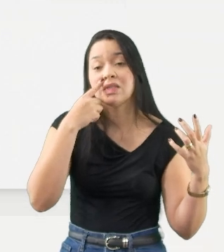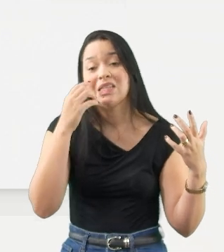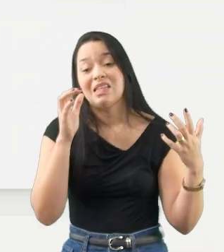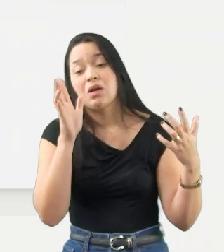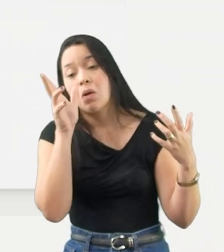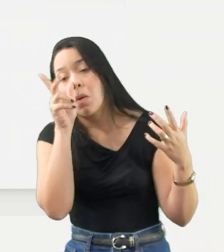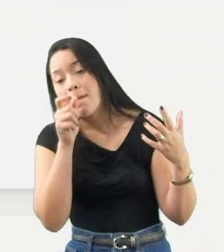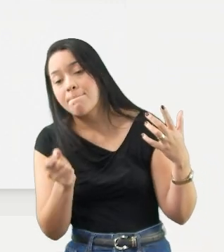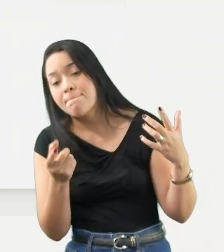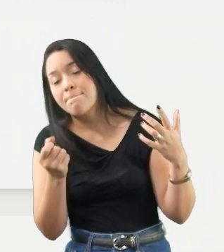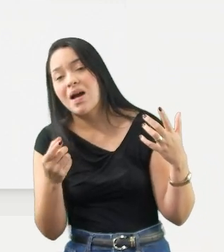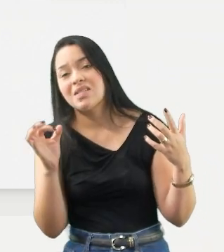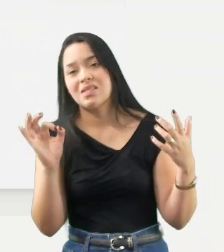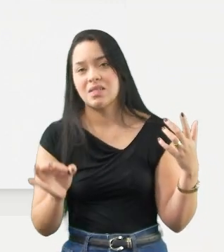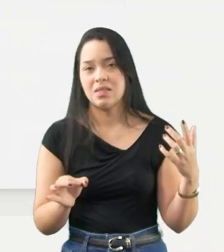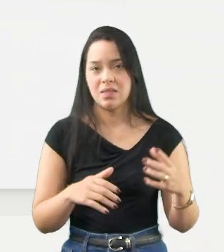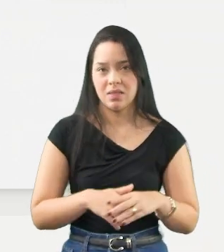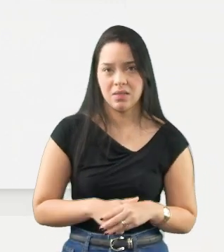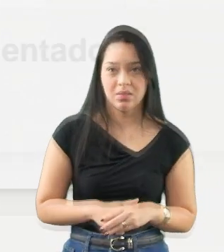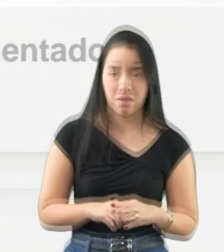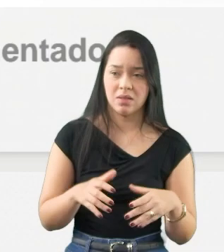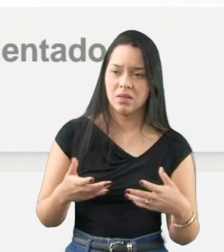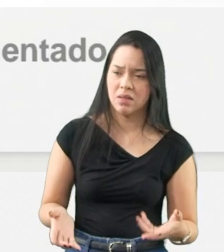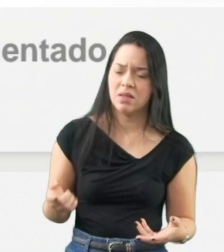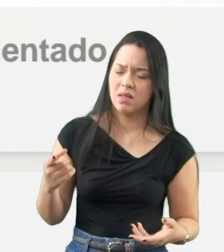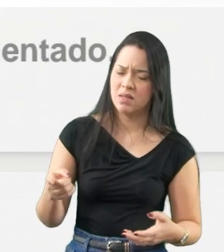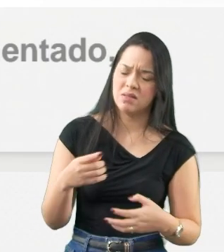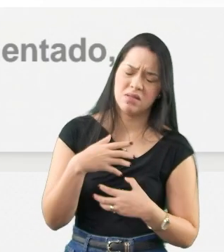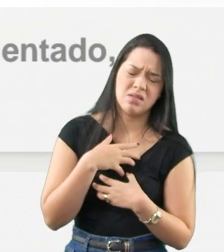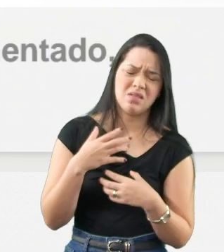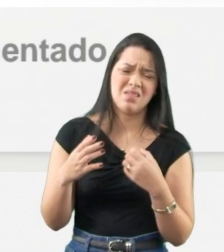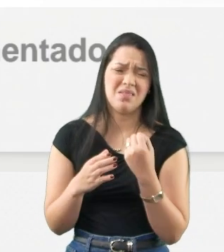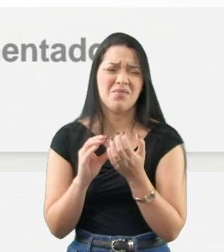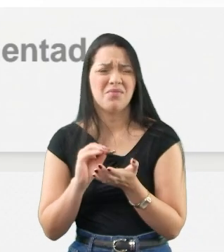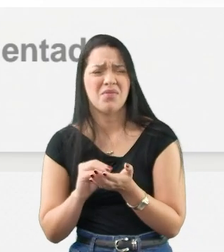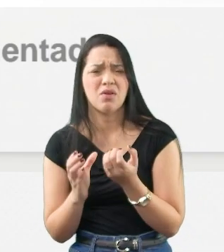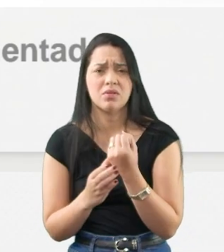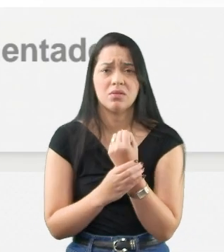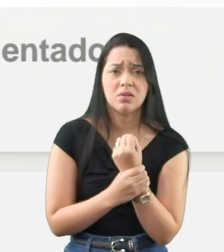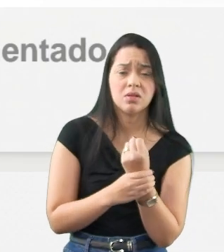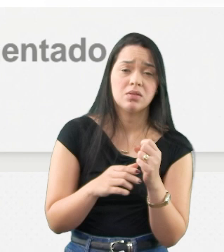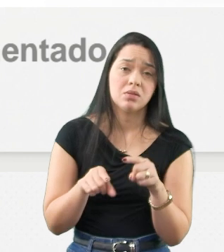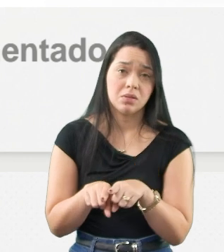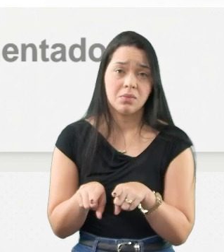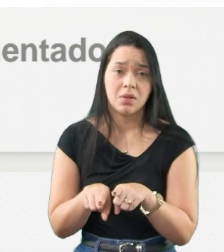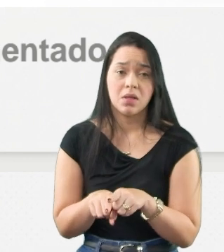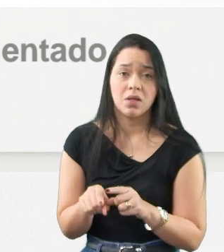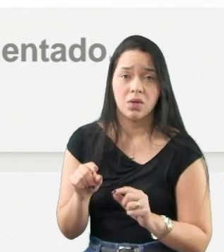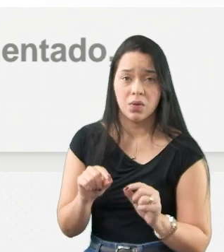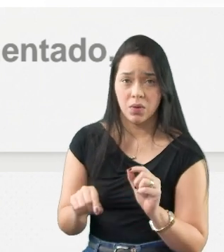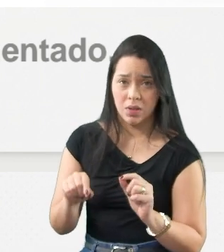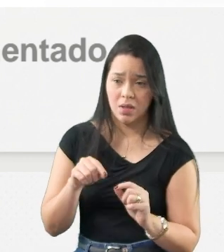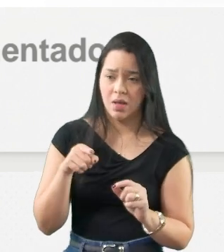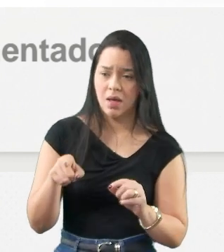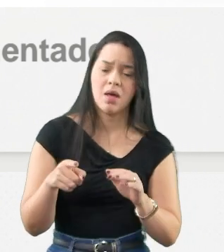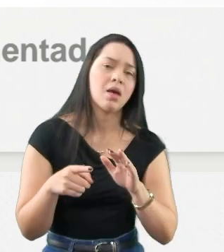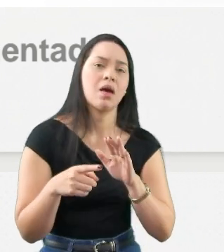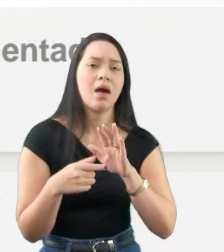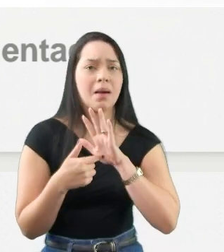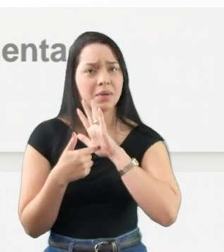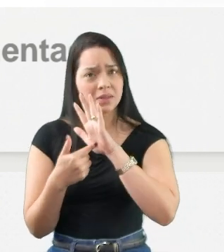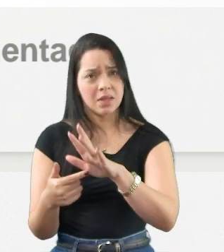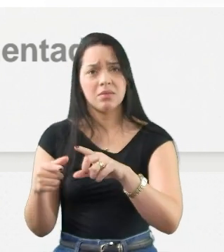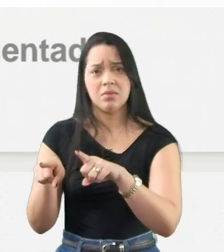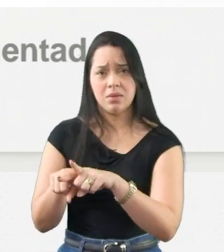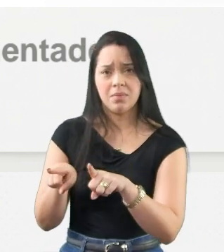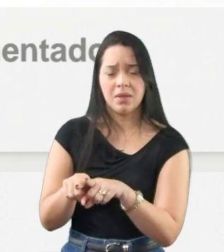dúvidas e poucas certezas. E esse sentido de insegurança, a forma como Macunaíma é apresentado,